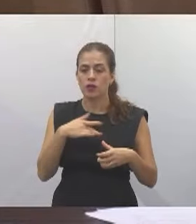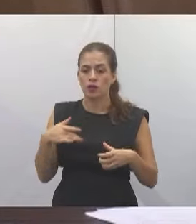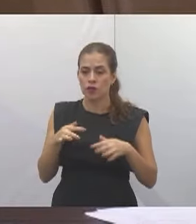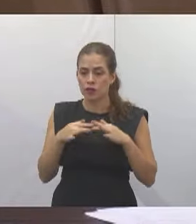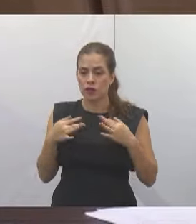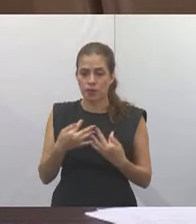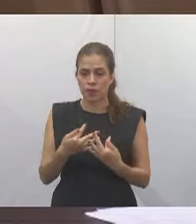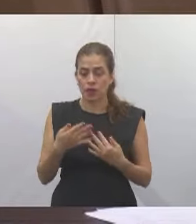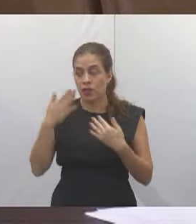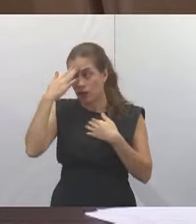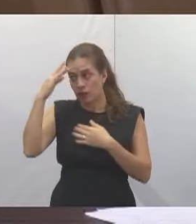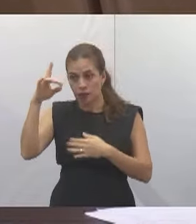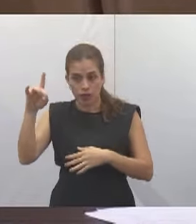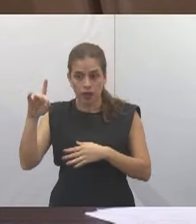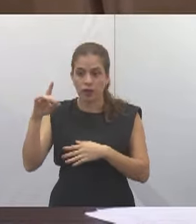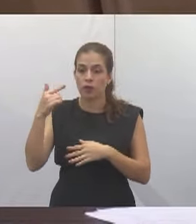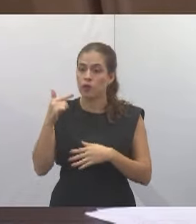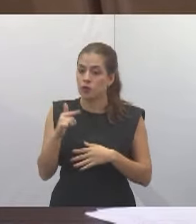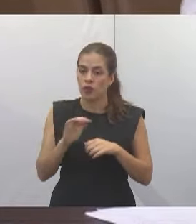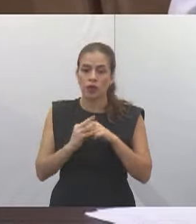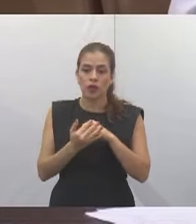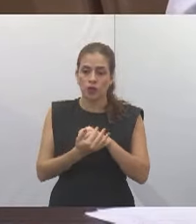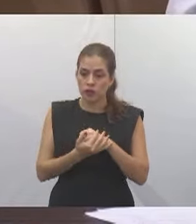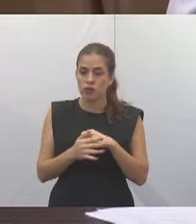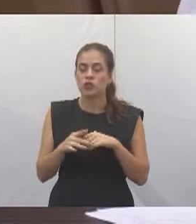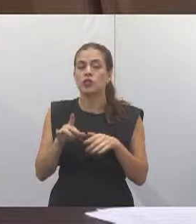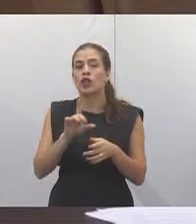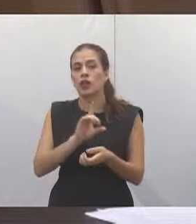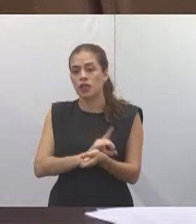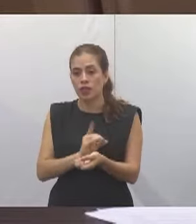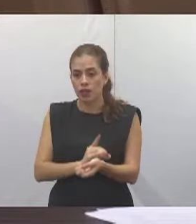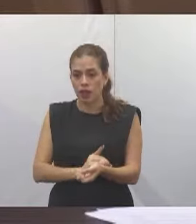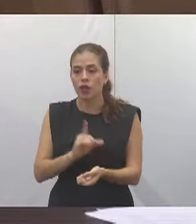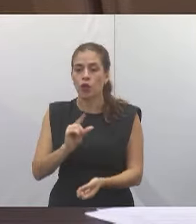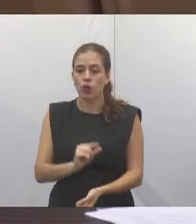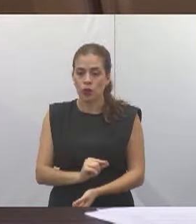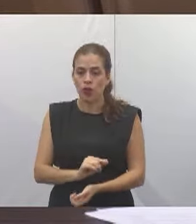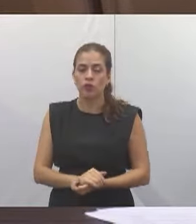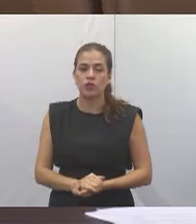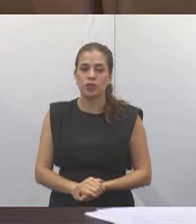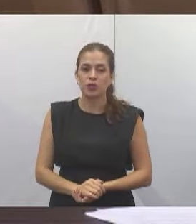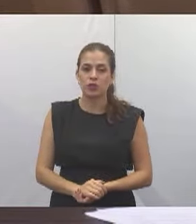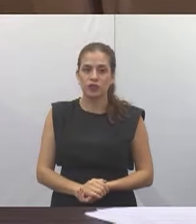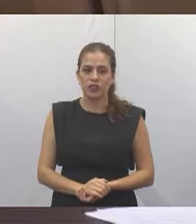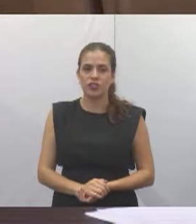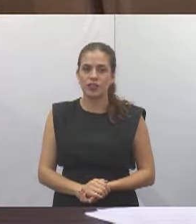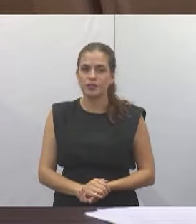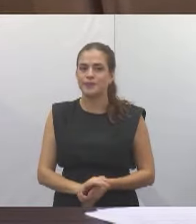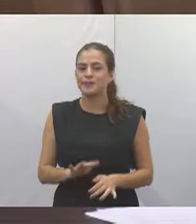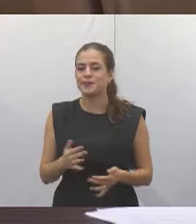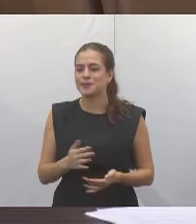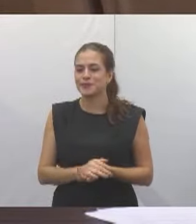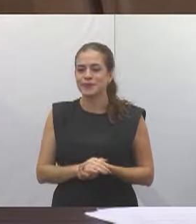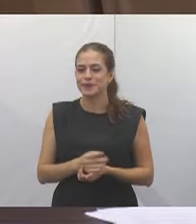Deus não tem mais o Covid e reduziu a dengue. Esse valor que eu mandei para